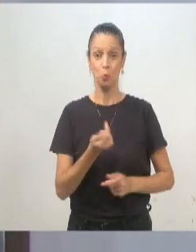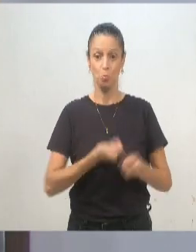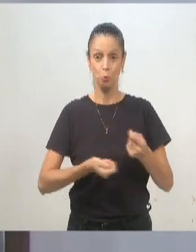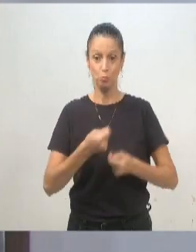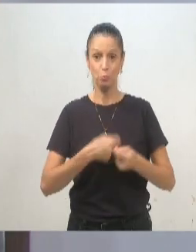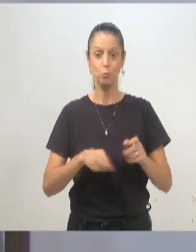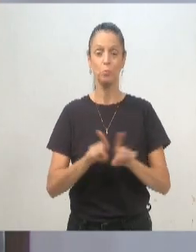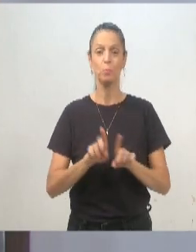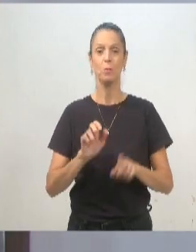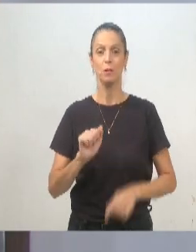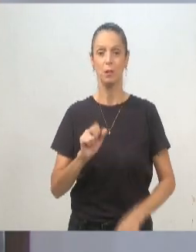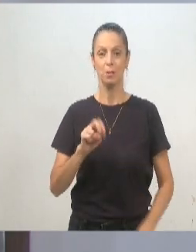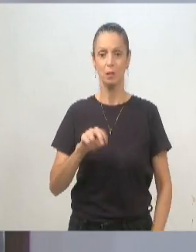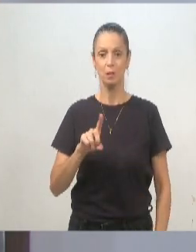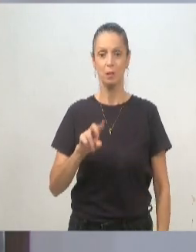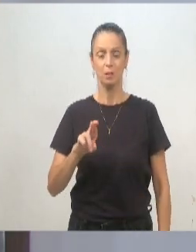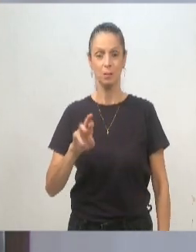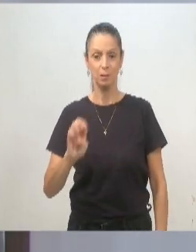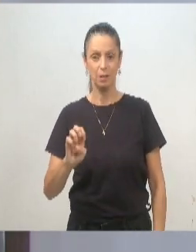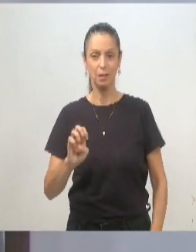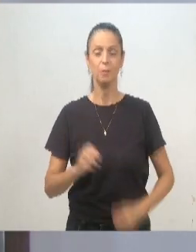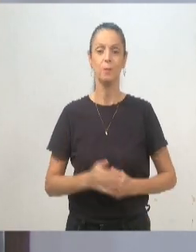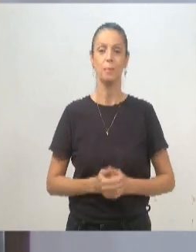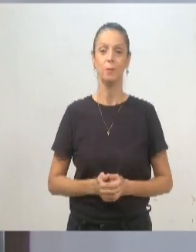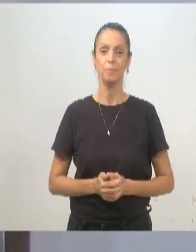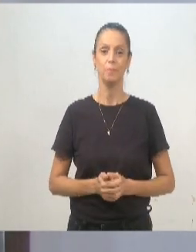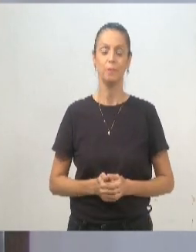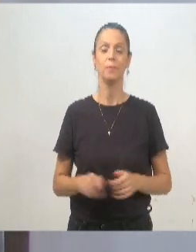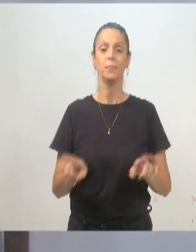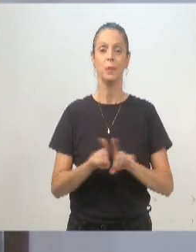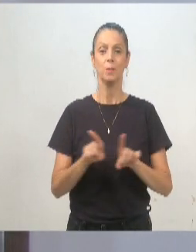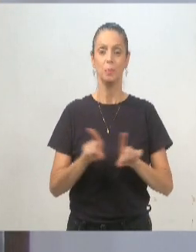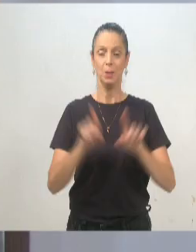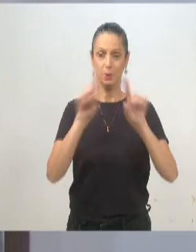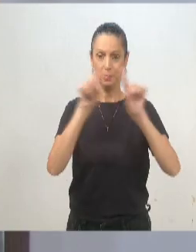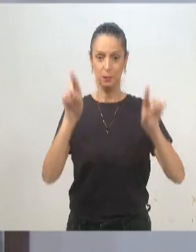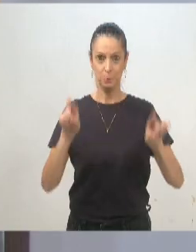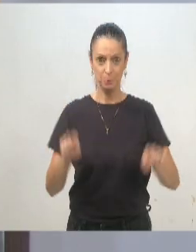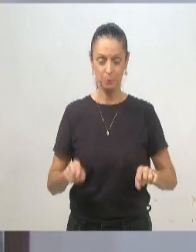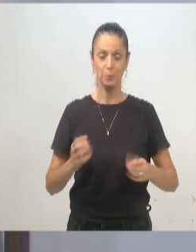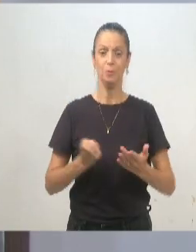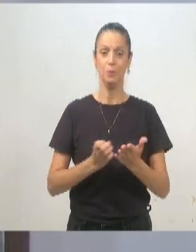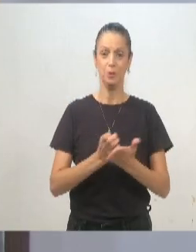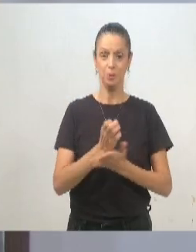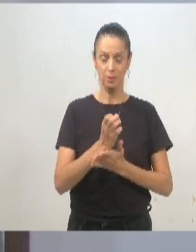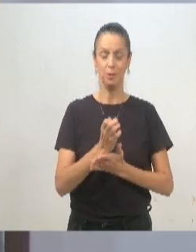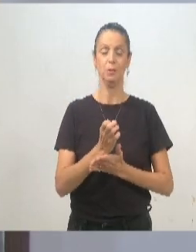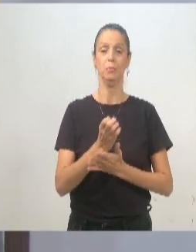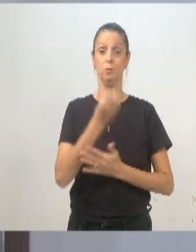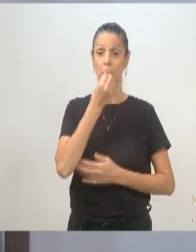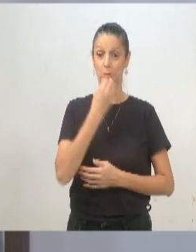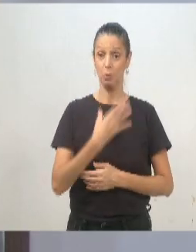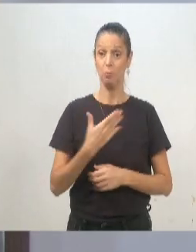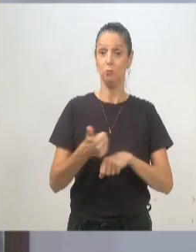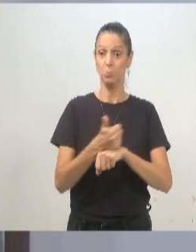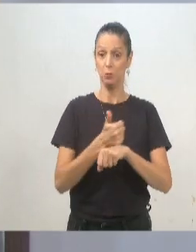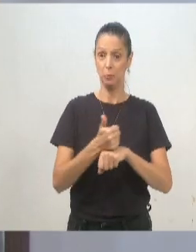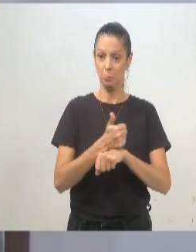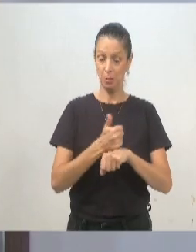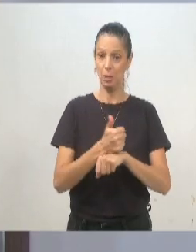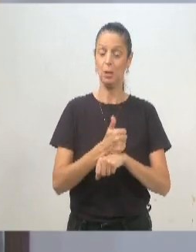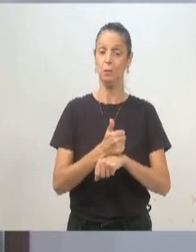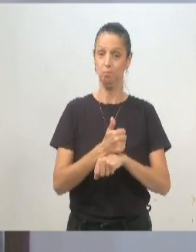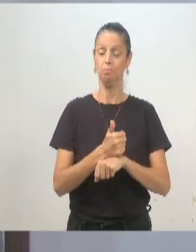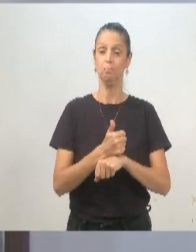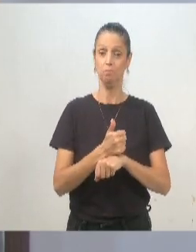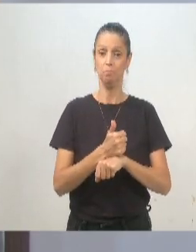o Andrezão, né, o André Dalpiaz, e também por um servidor de carreira de alta qualidade que nós temos dentro do município, que é o